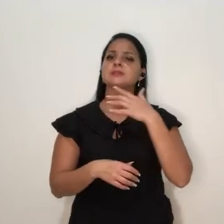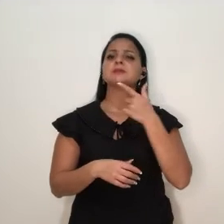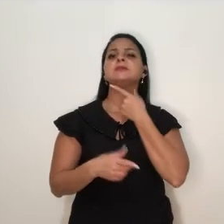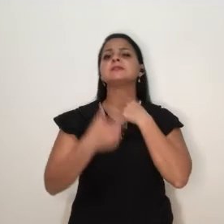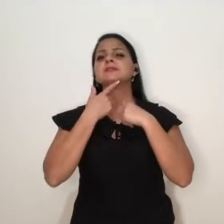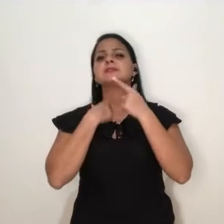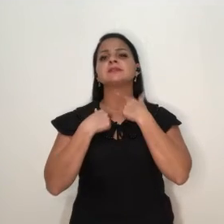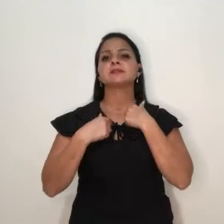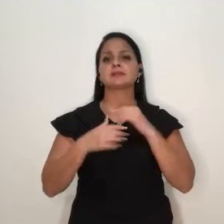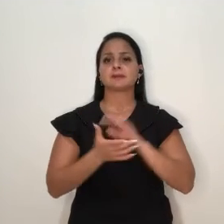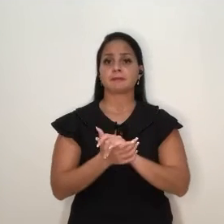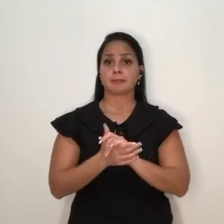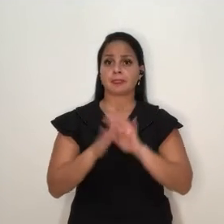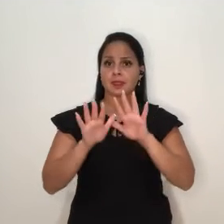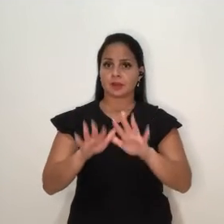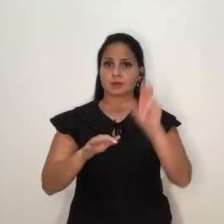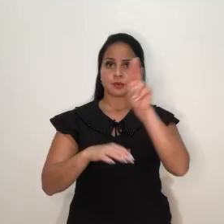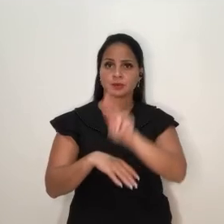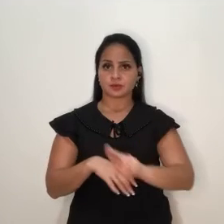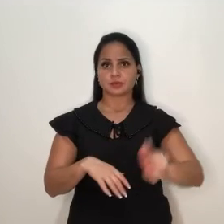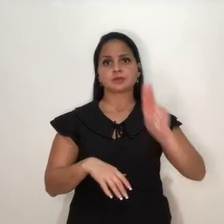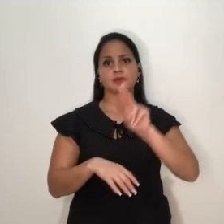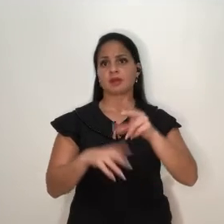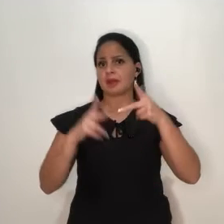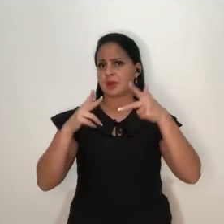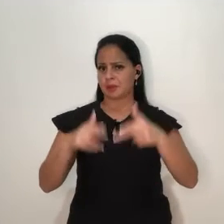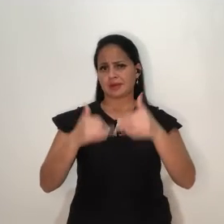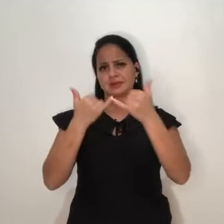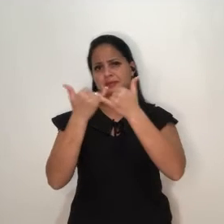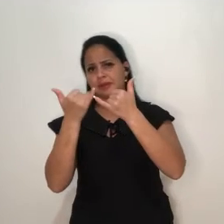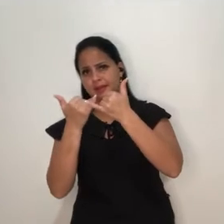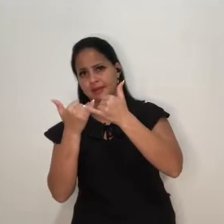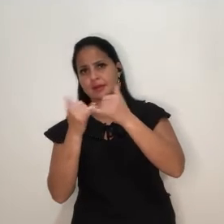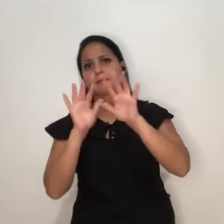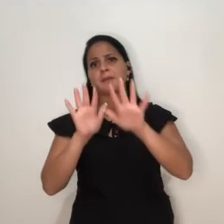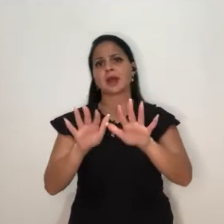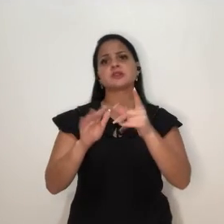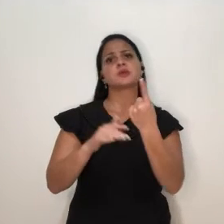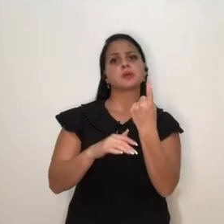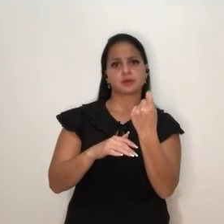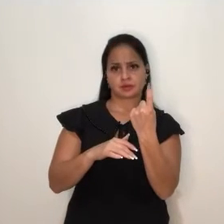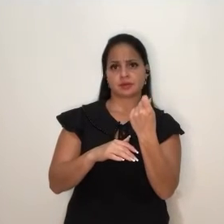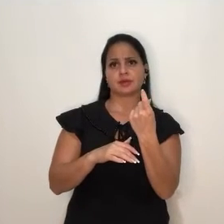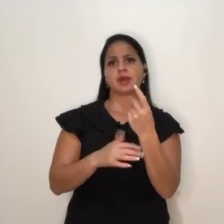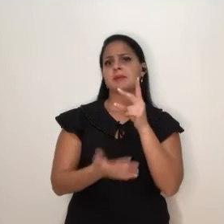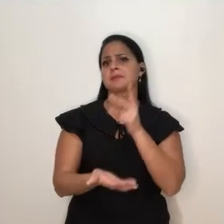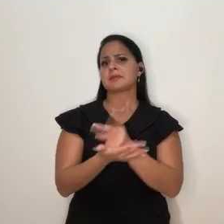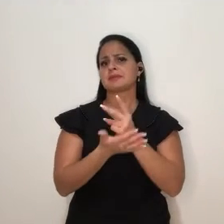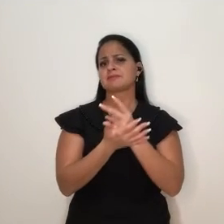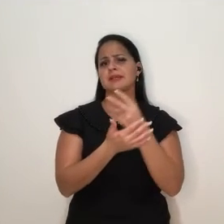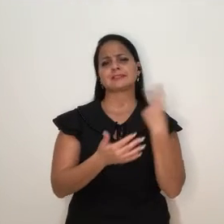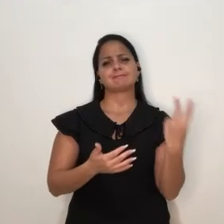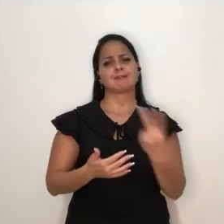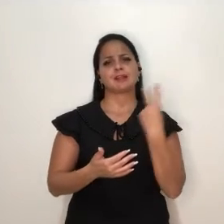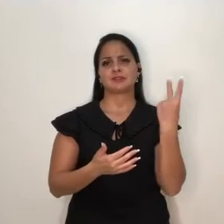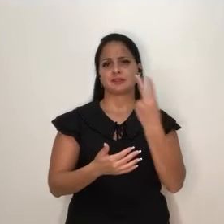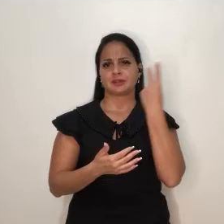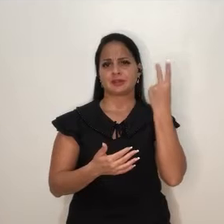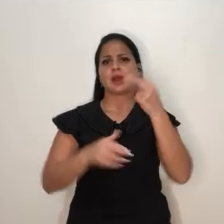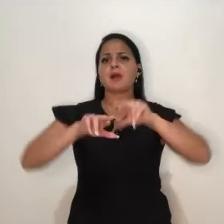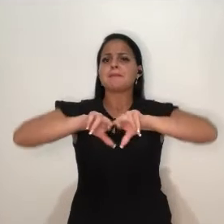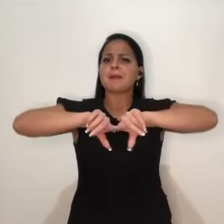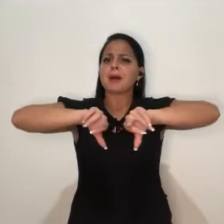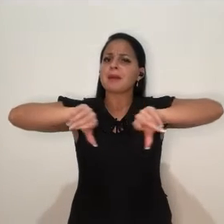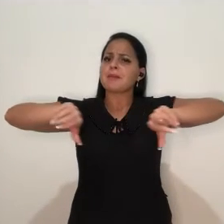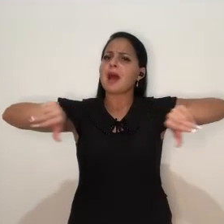outra, e o fato de serem únicas torna tudo ainda mais enriquecedor. É a diversidade que possibilita a construção de saber mais justo